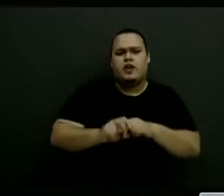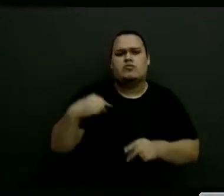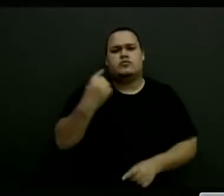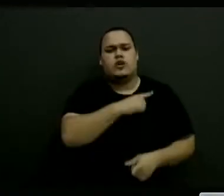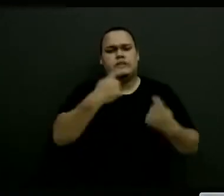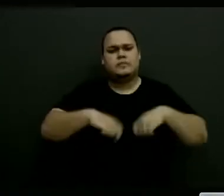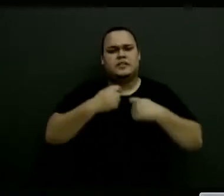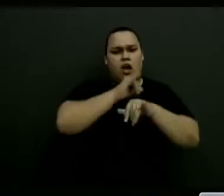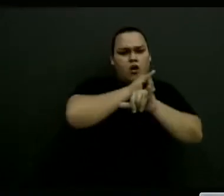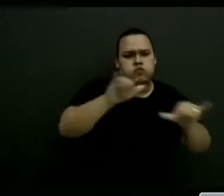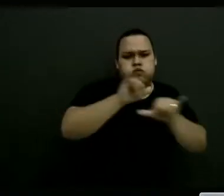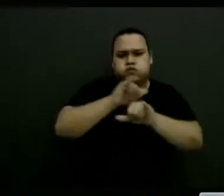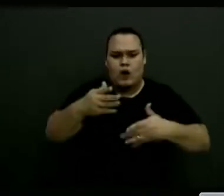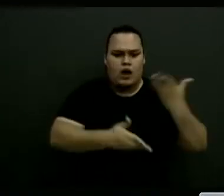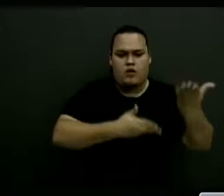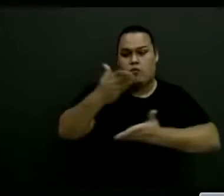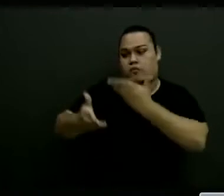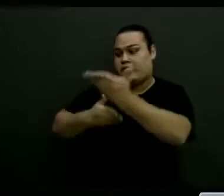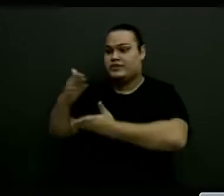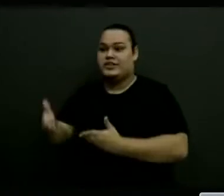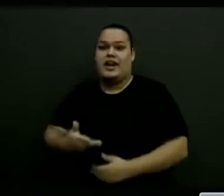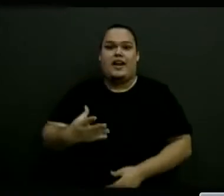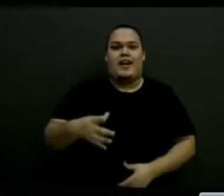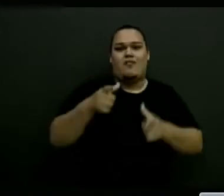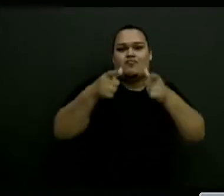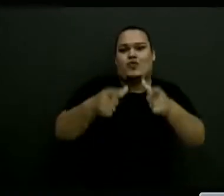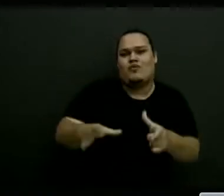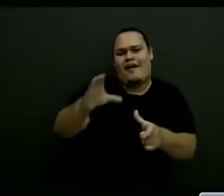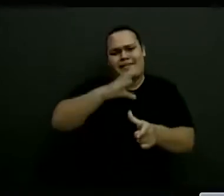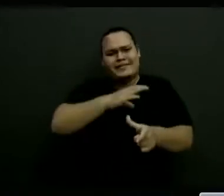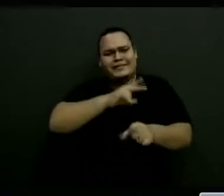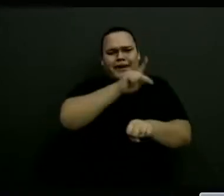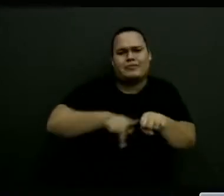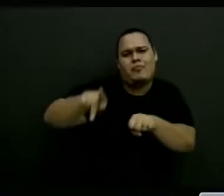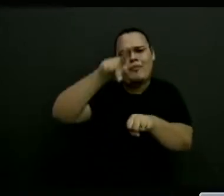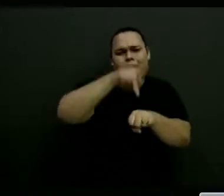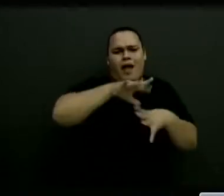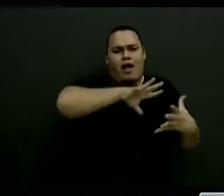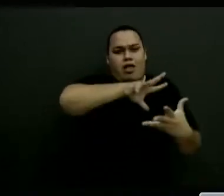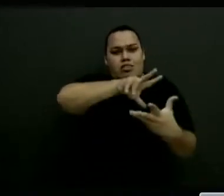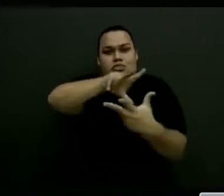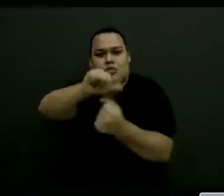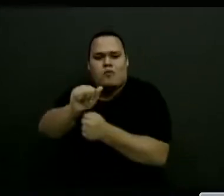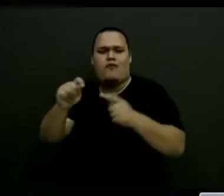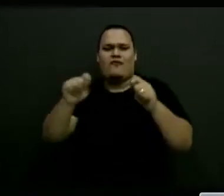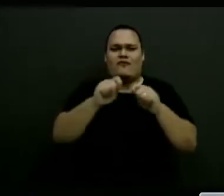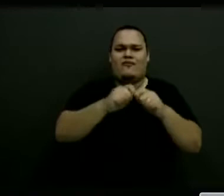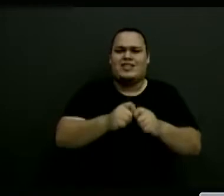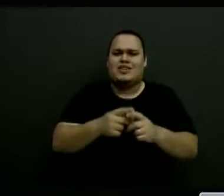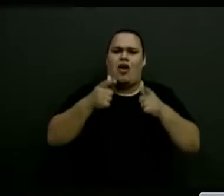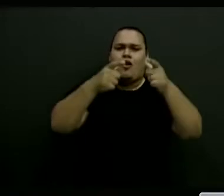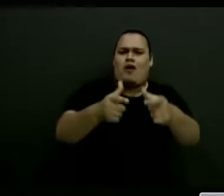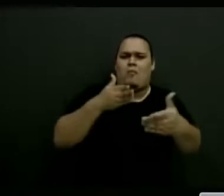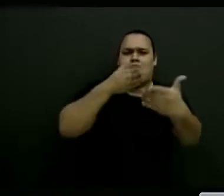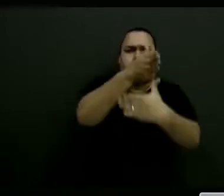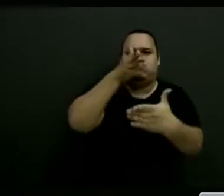cidade, nosso país. Deve transcender as fronteiras pátrias. Esta